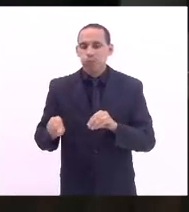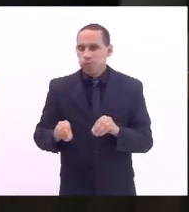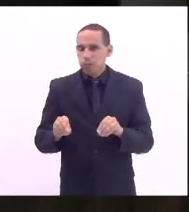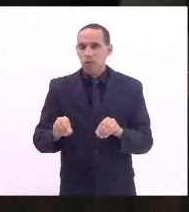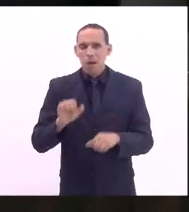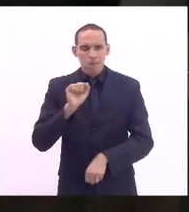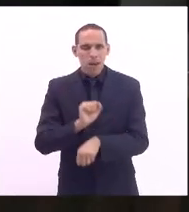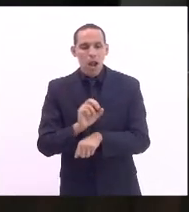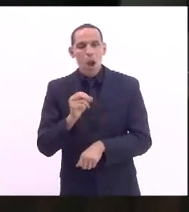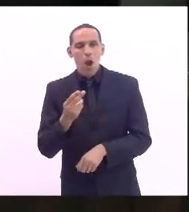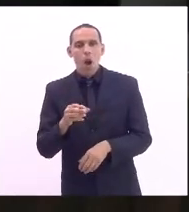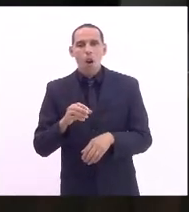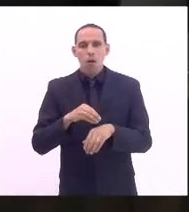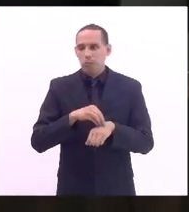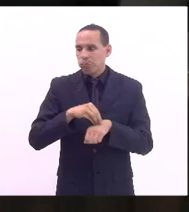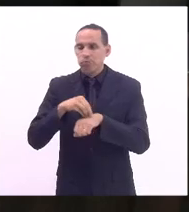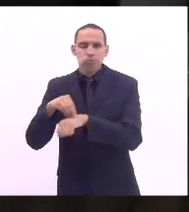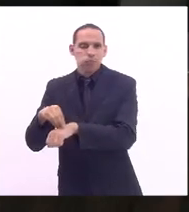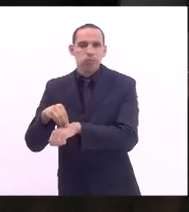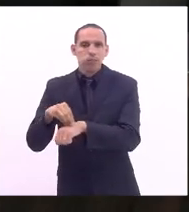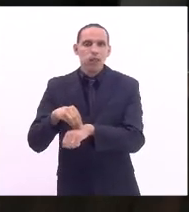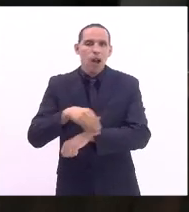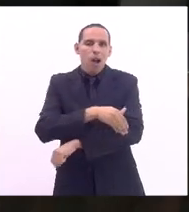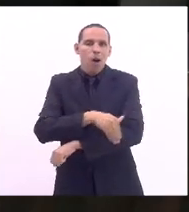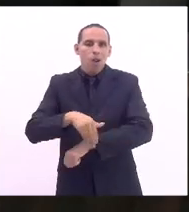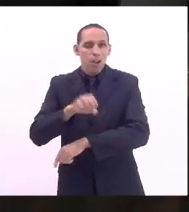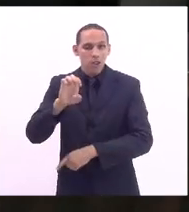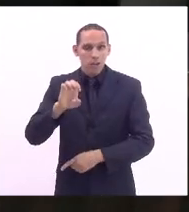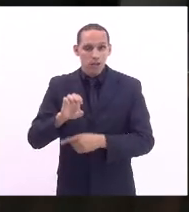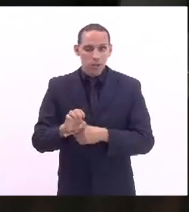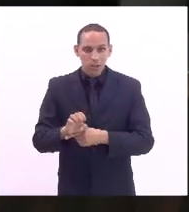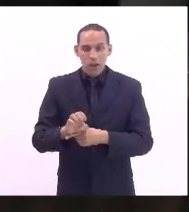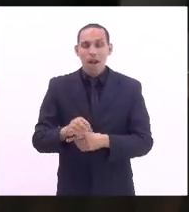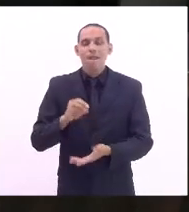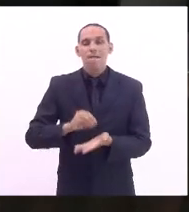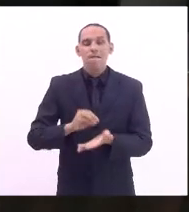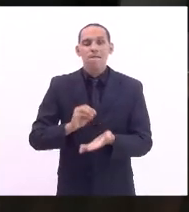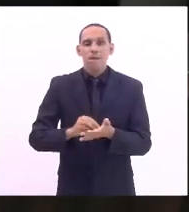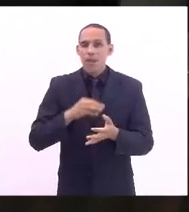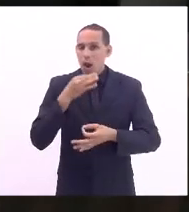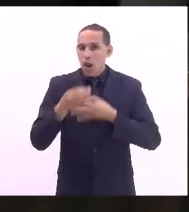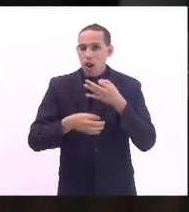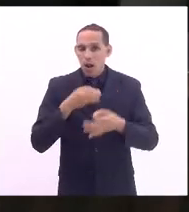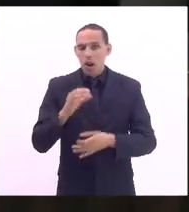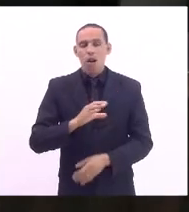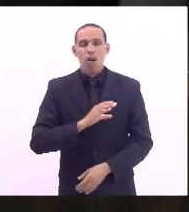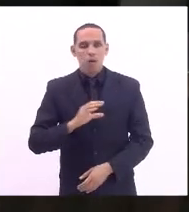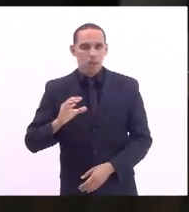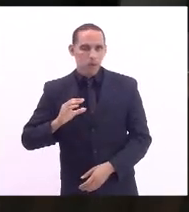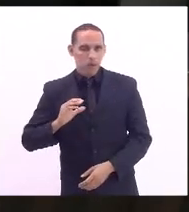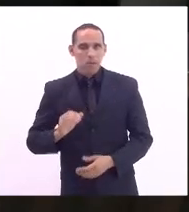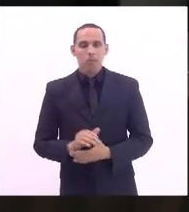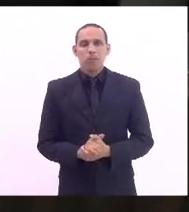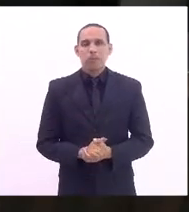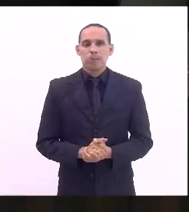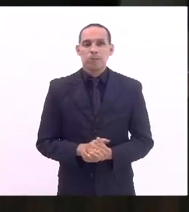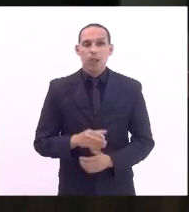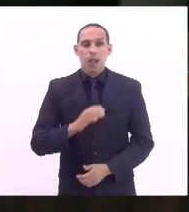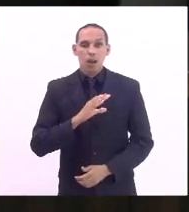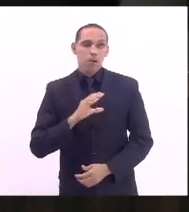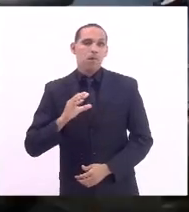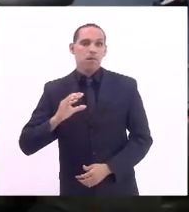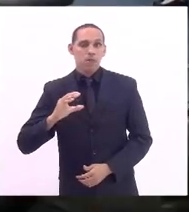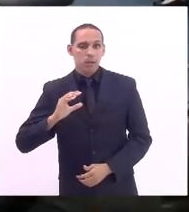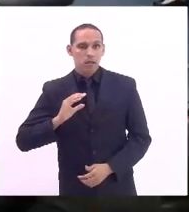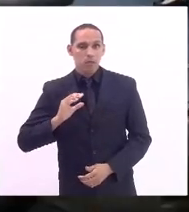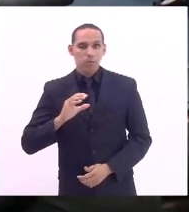nas rodovias estaduais, pendendo de pareceres das comissões de Constituição e Justiça, de Transporte e de Orçamento. Para emitir parecer pela Comissão